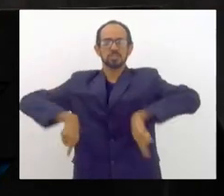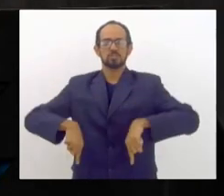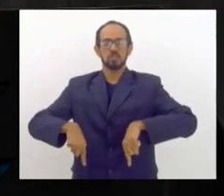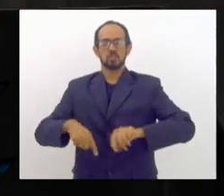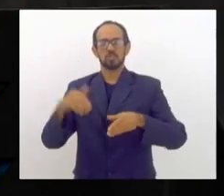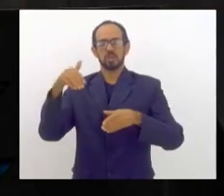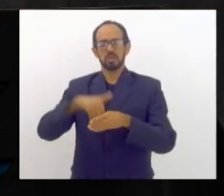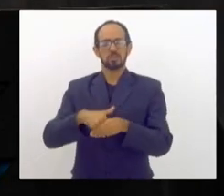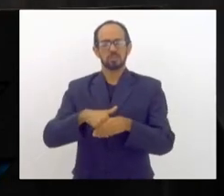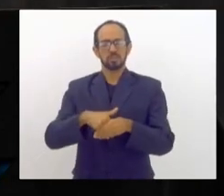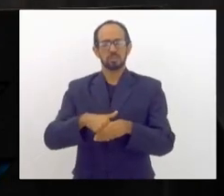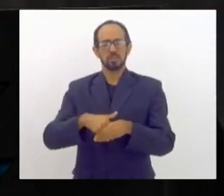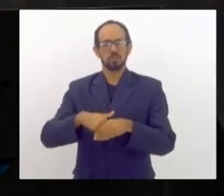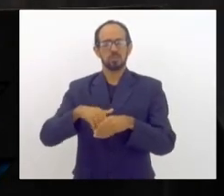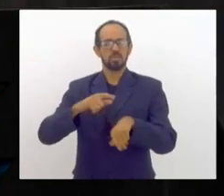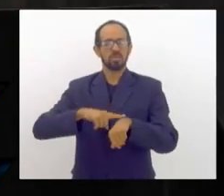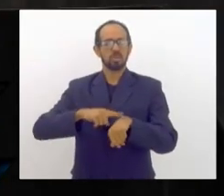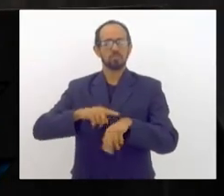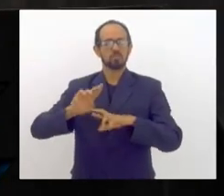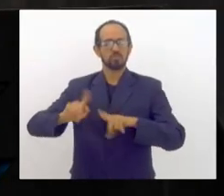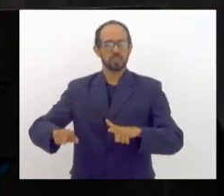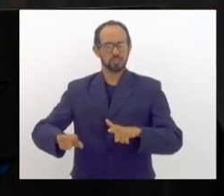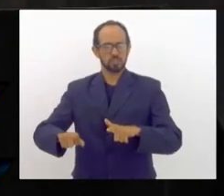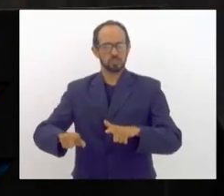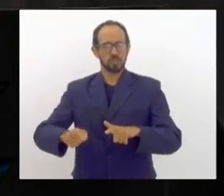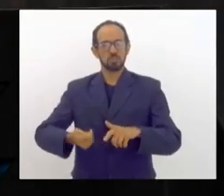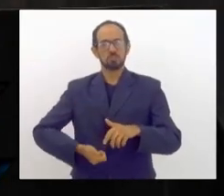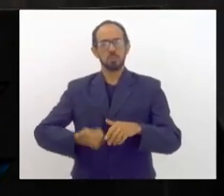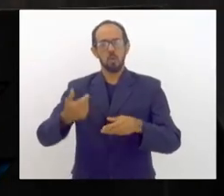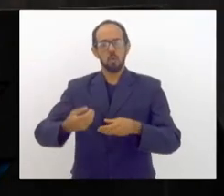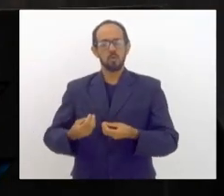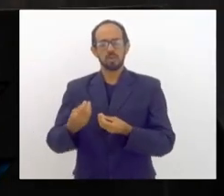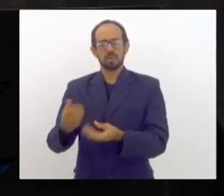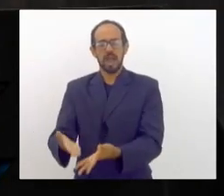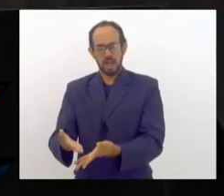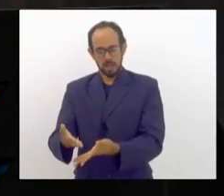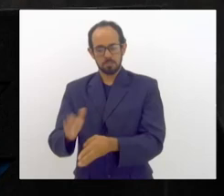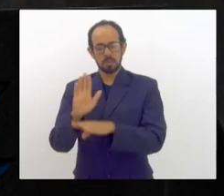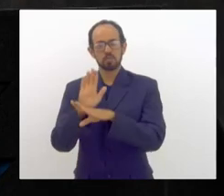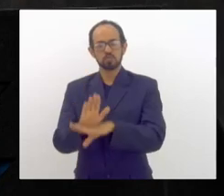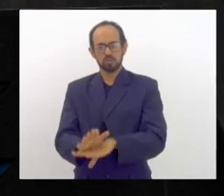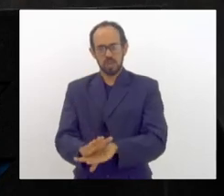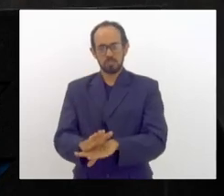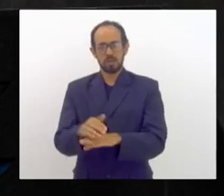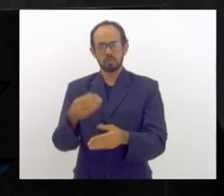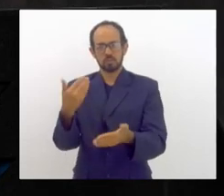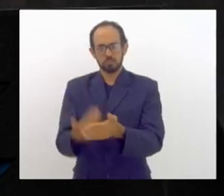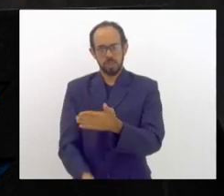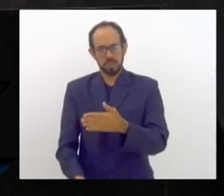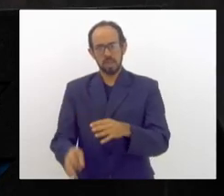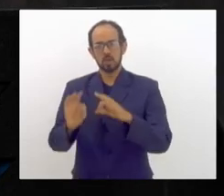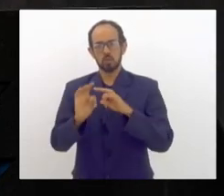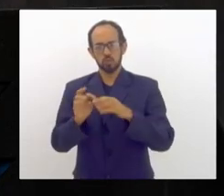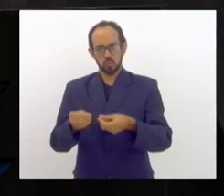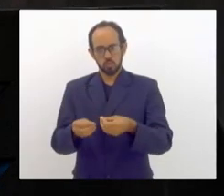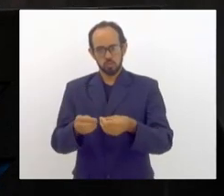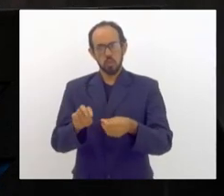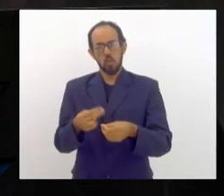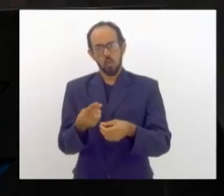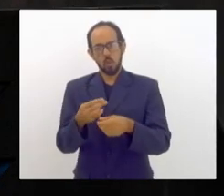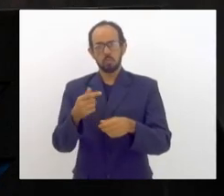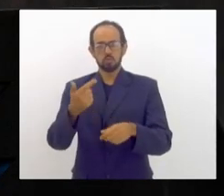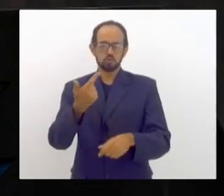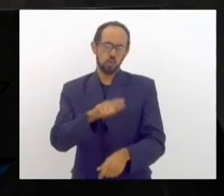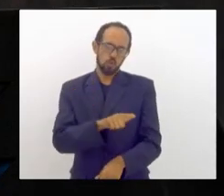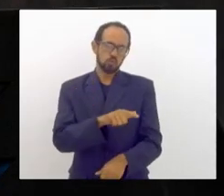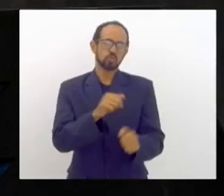tempo, e pouco ou deixam de contribuição para aqueles que perderam tudo ou para aqueles que ainda podem perder